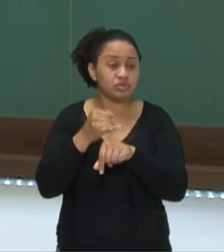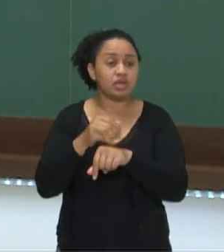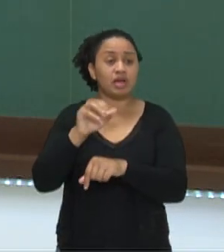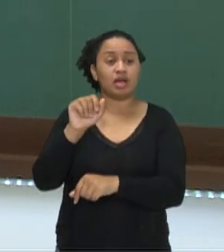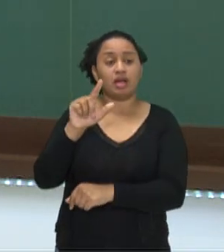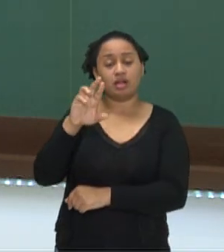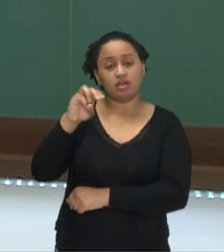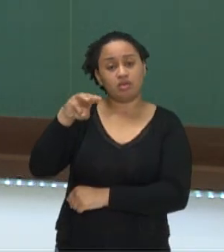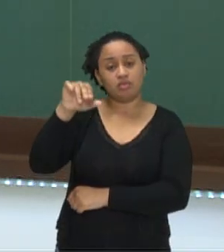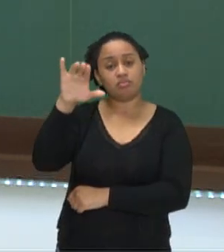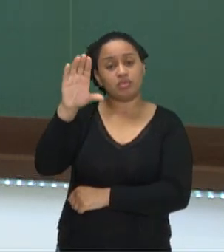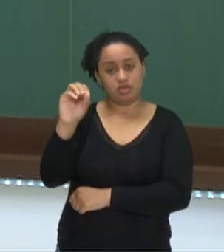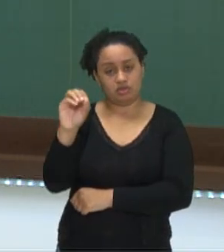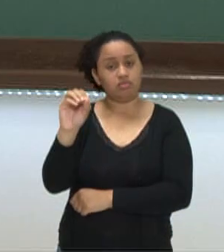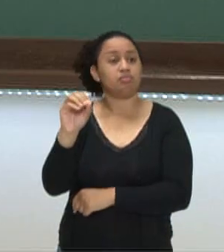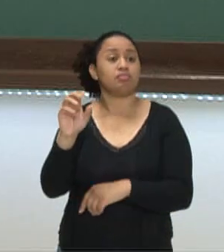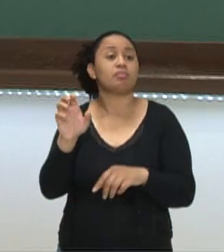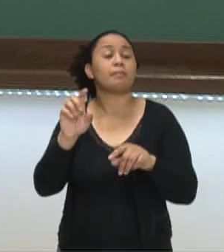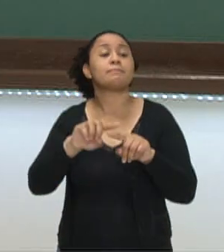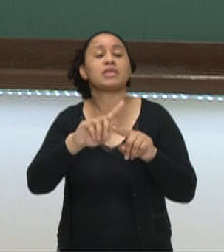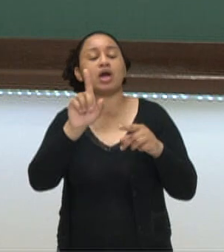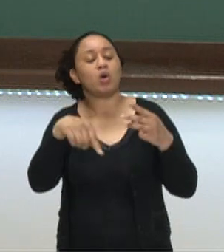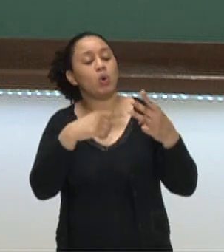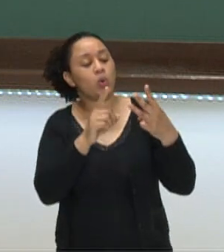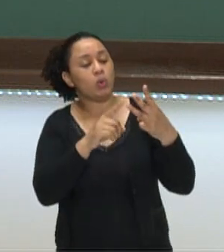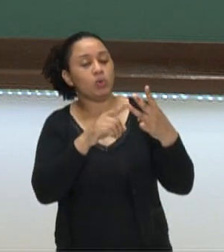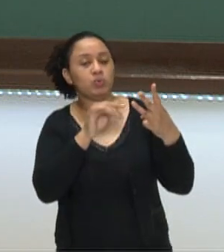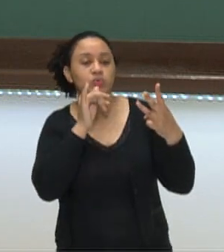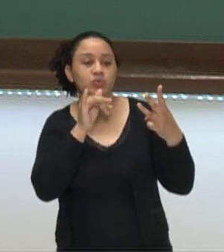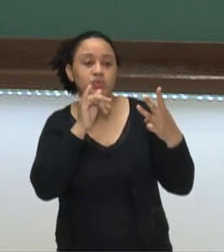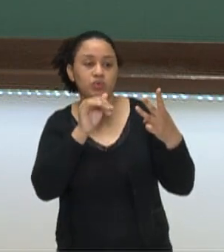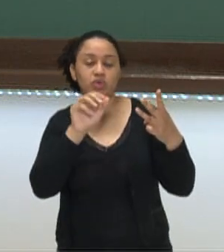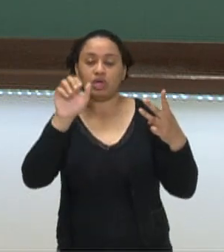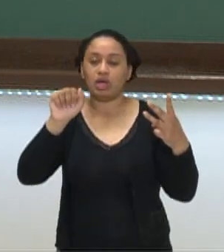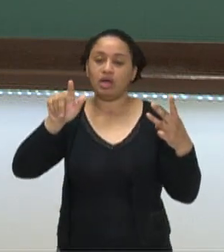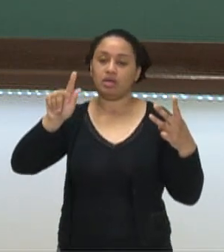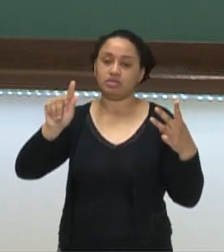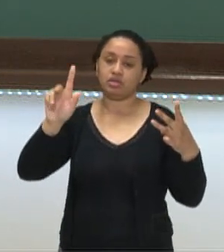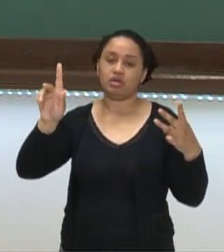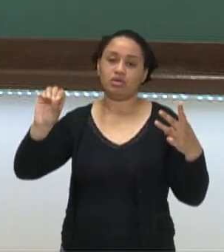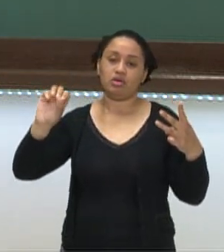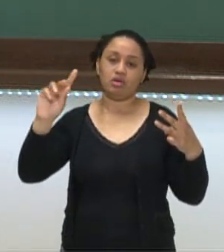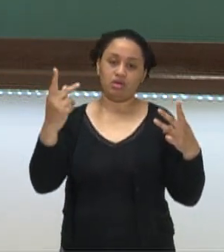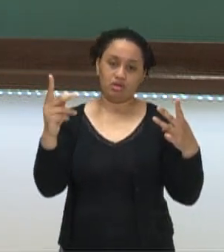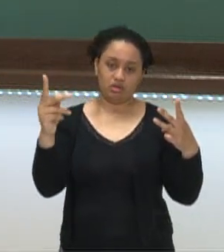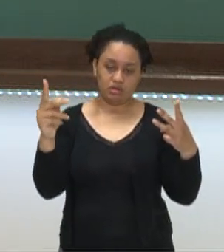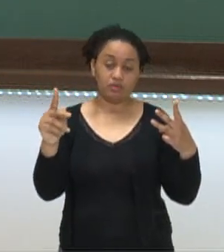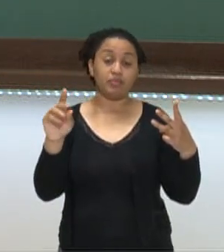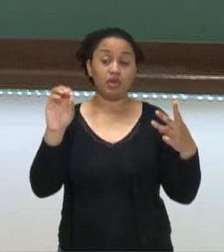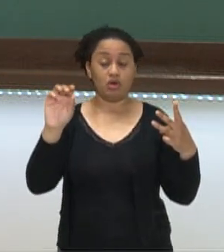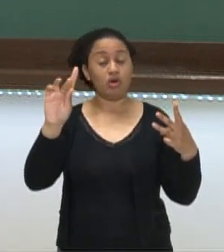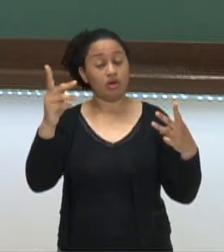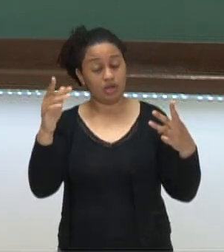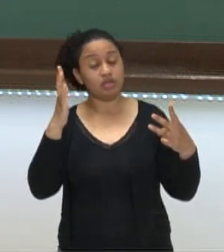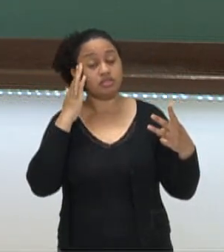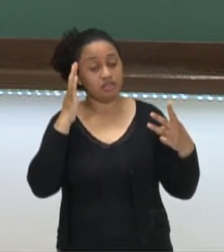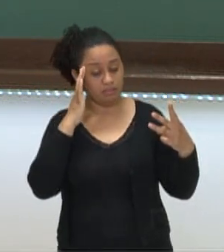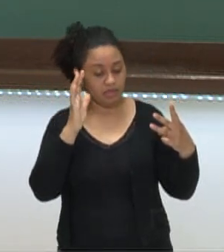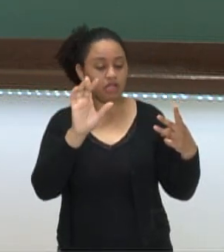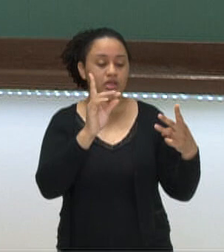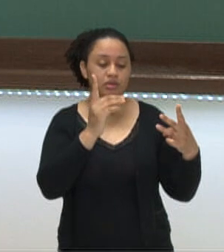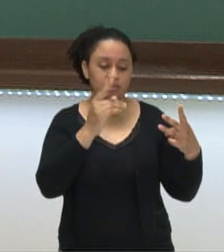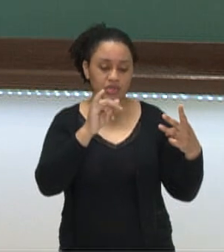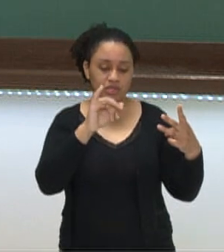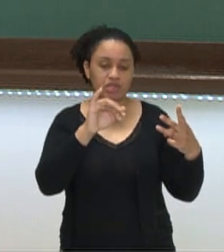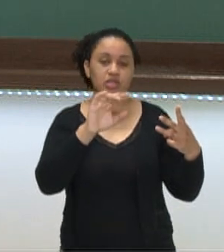de alumínio. Mais um exemplo. AgOH. O OH é o